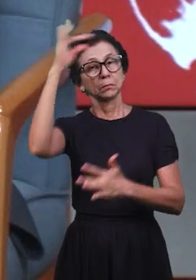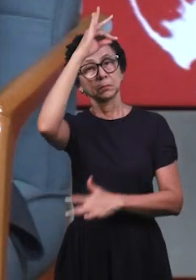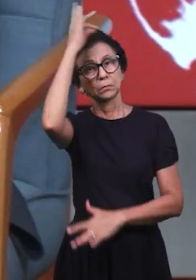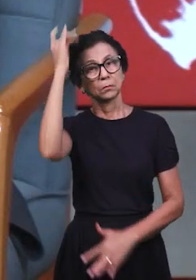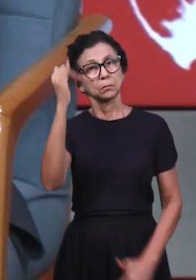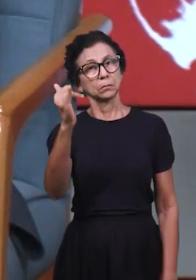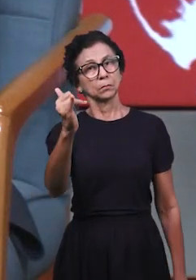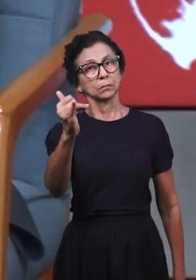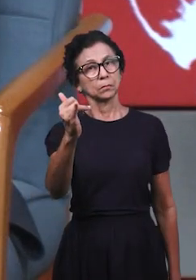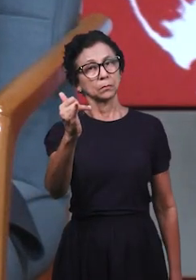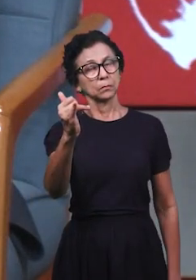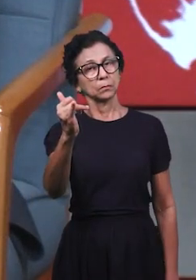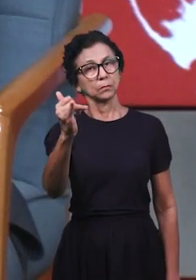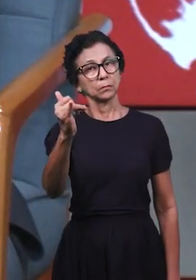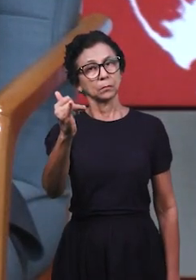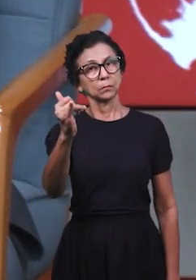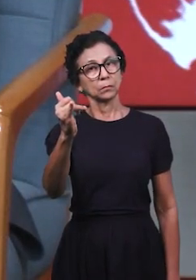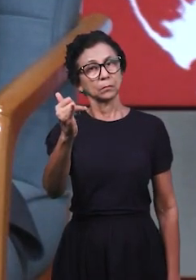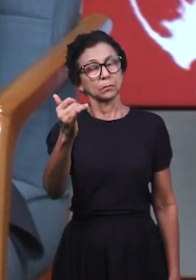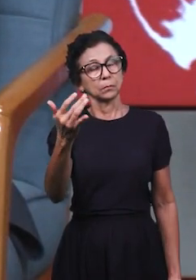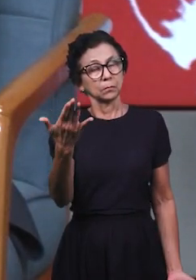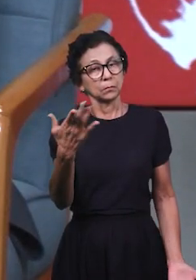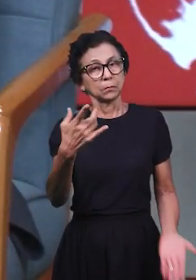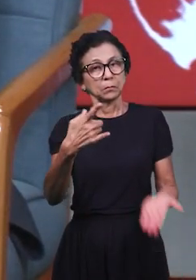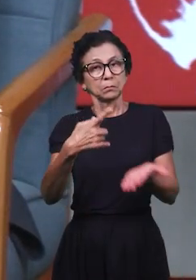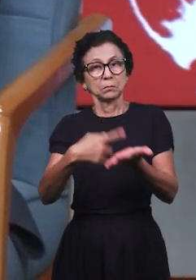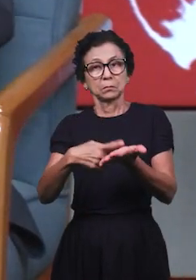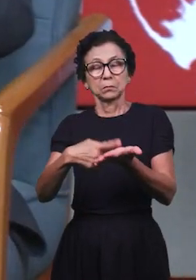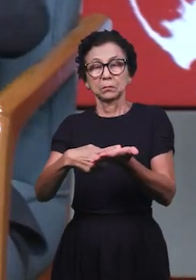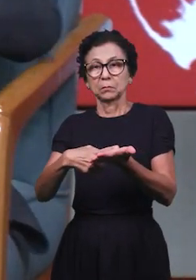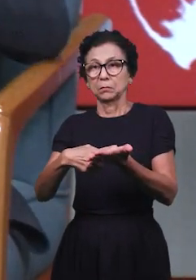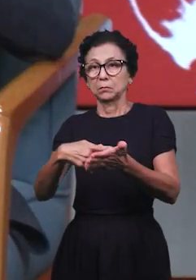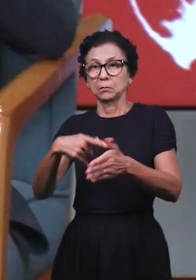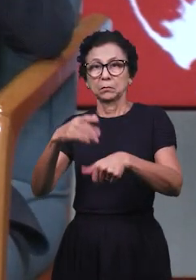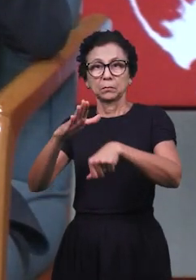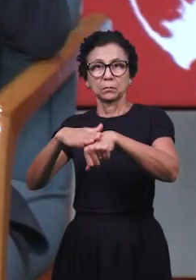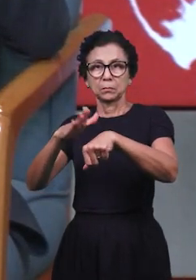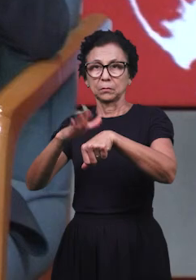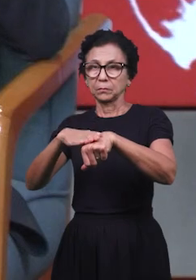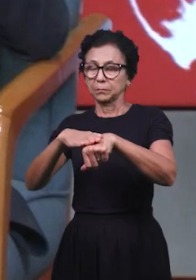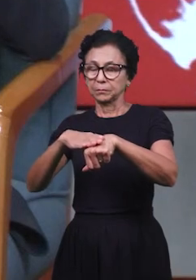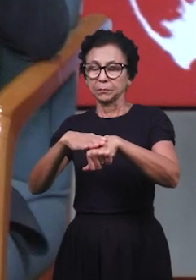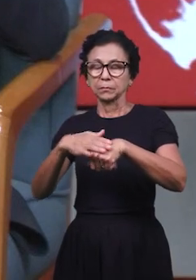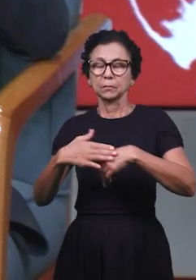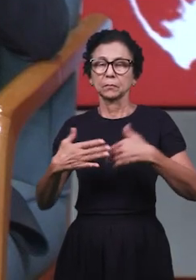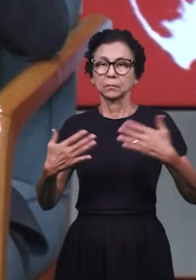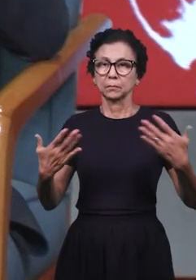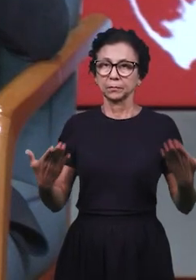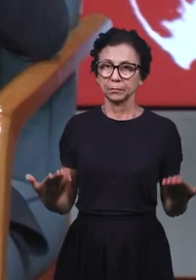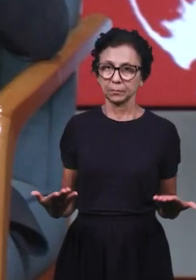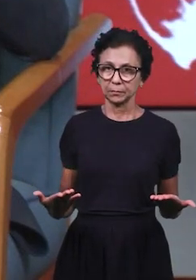compromisso é dele, não é? Então, muito bem. Quando você